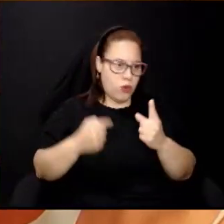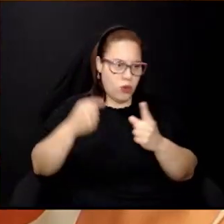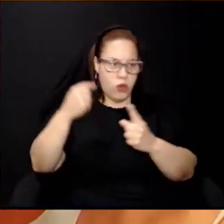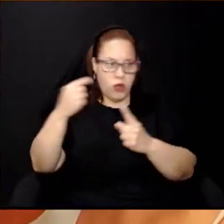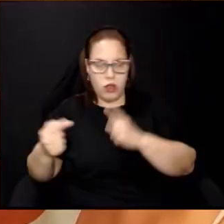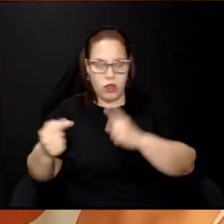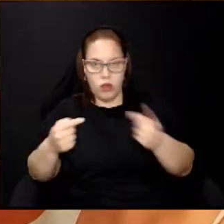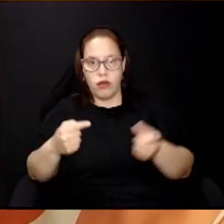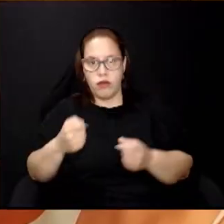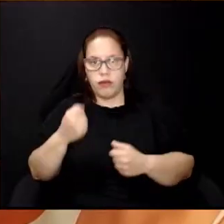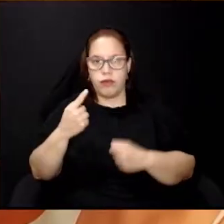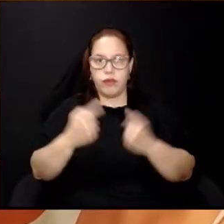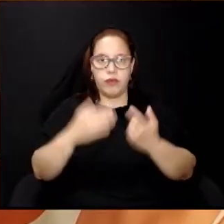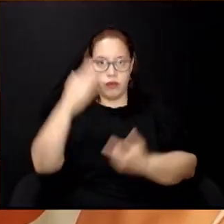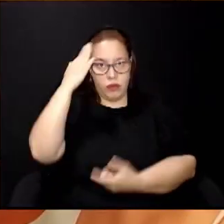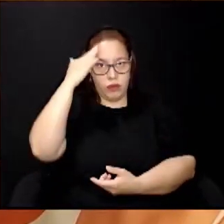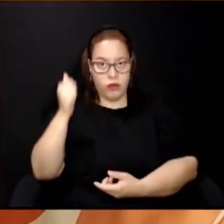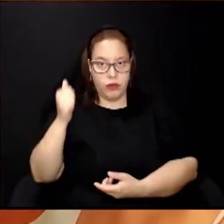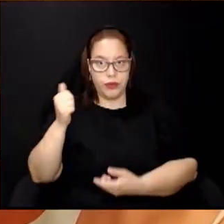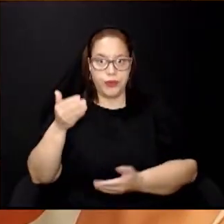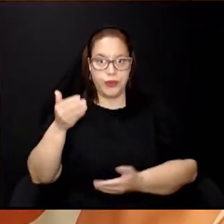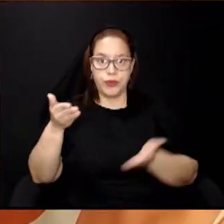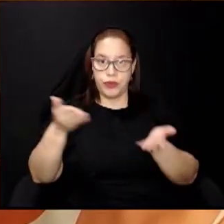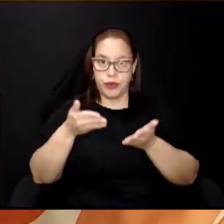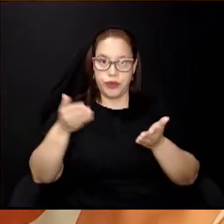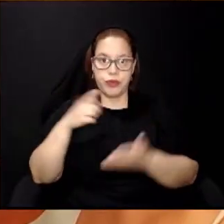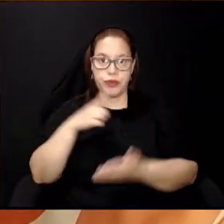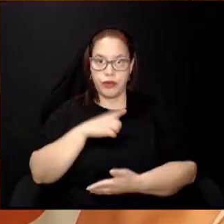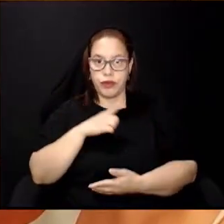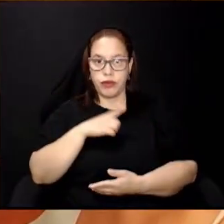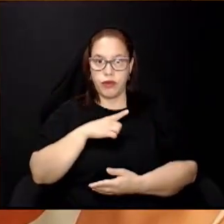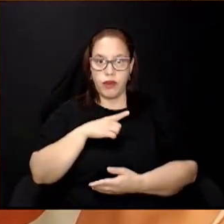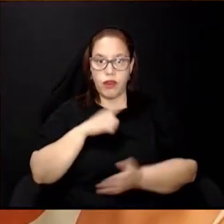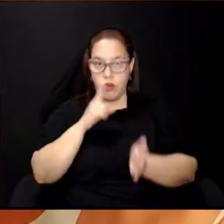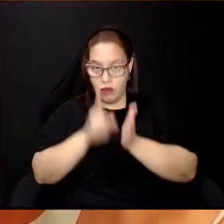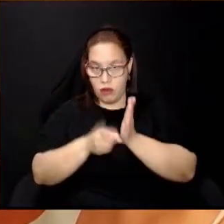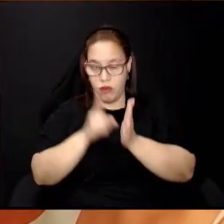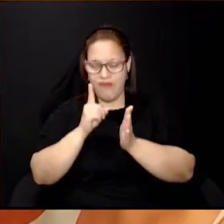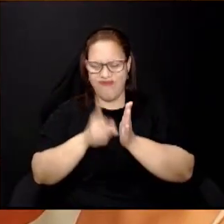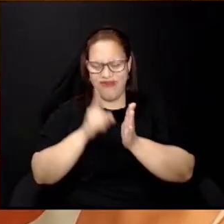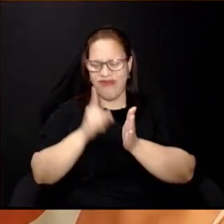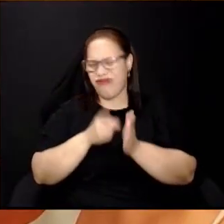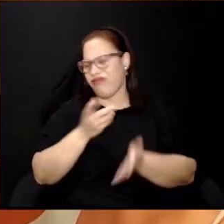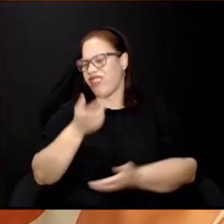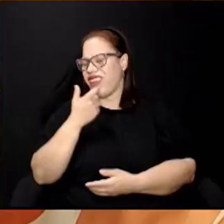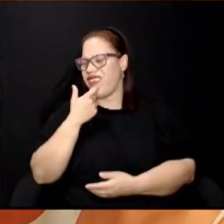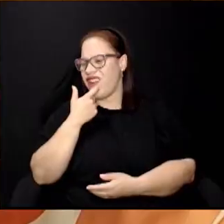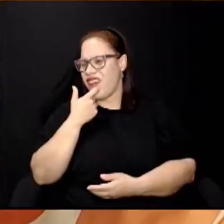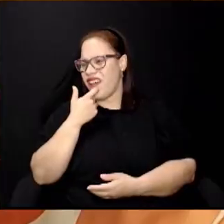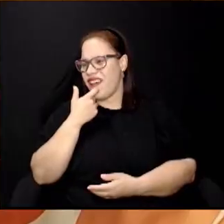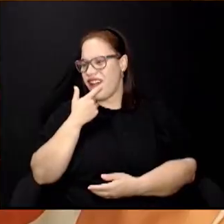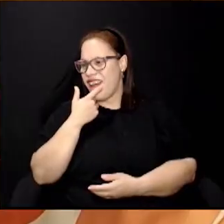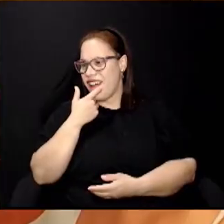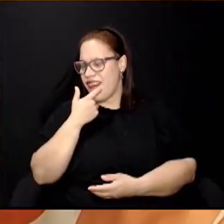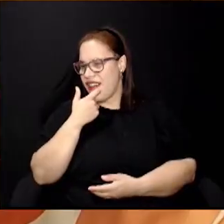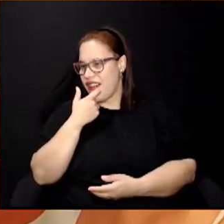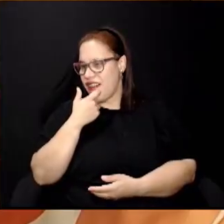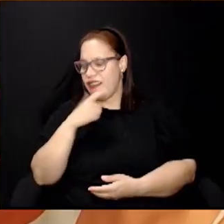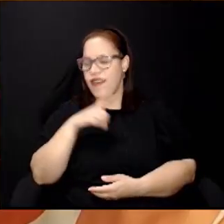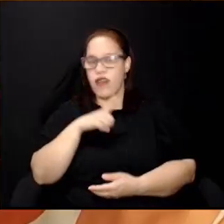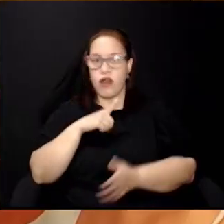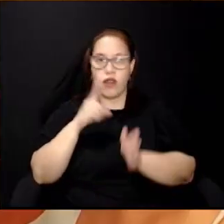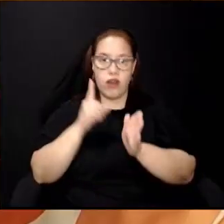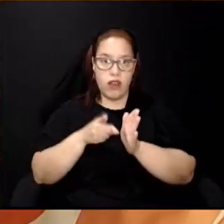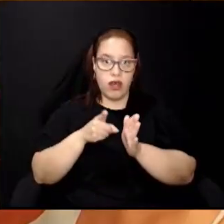vezes a gente sabe também que hoje a gente está tendo um super diagnóstico, né? Então, às vezes também se você teve um diagnóstico e